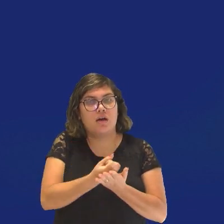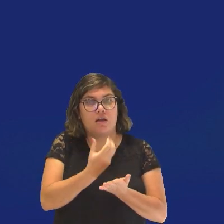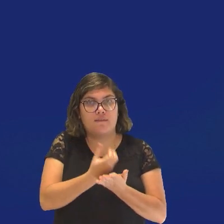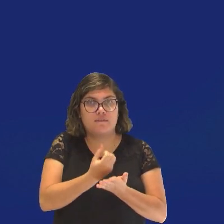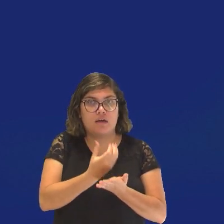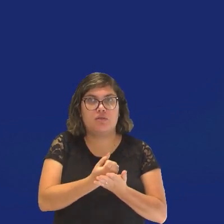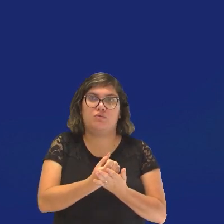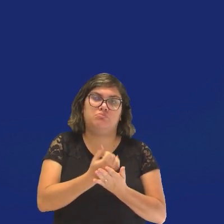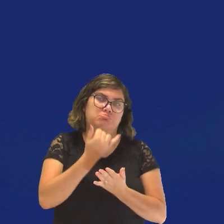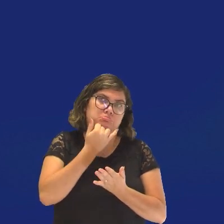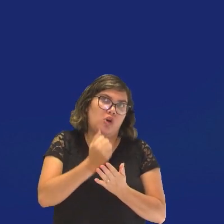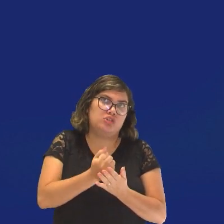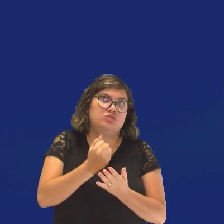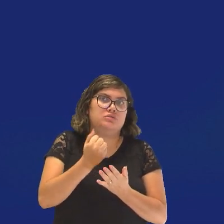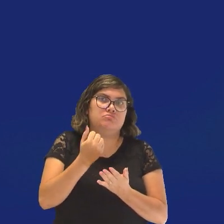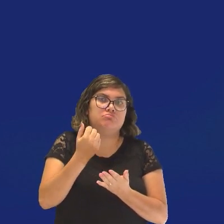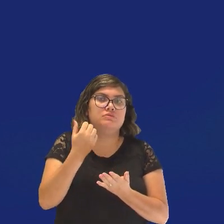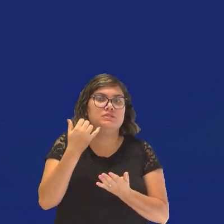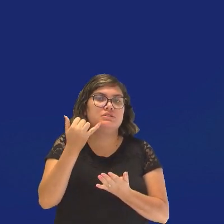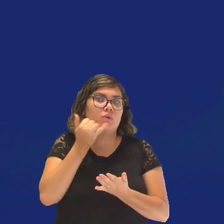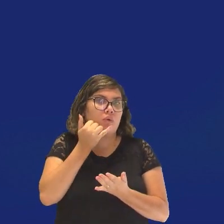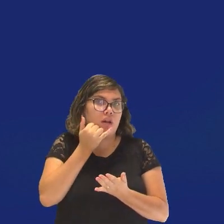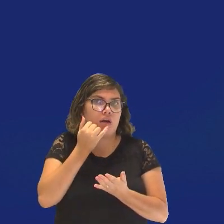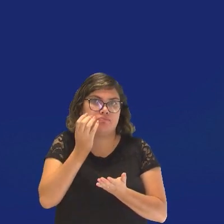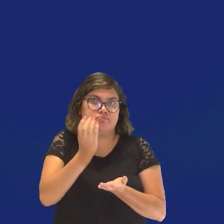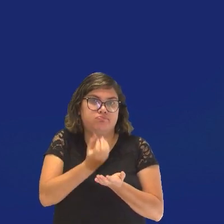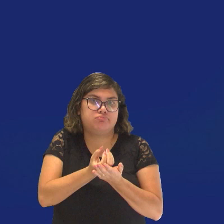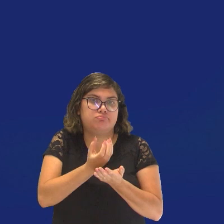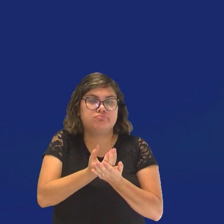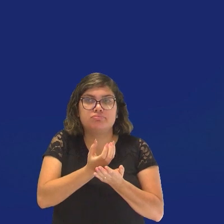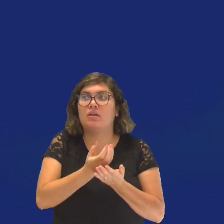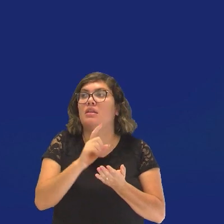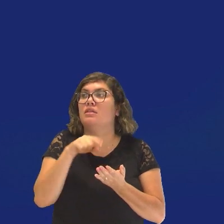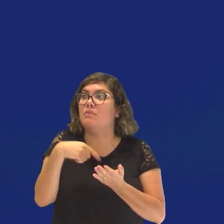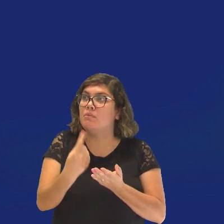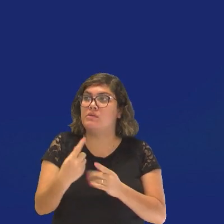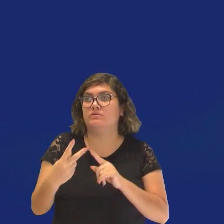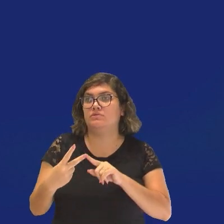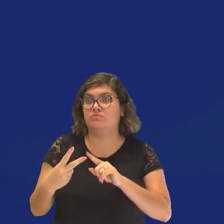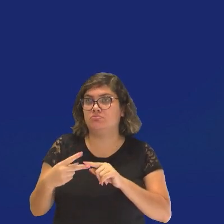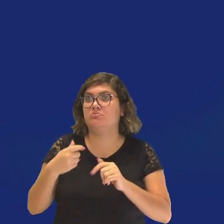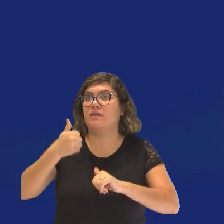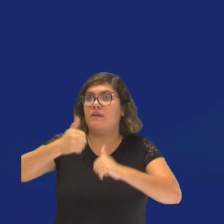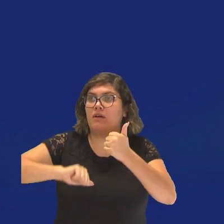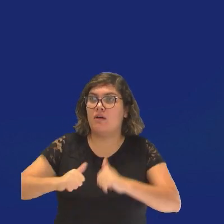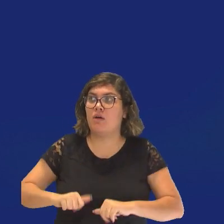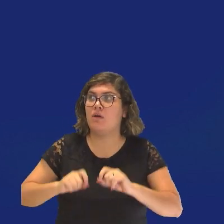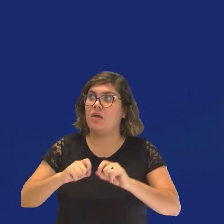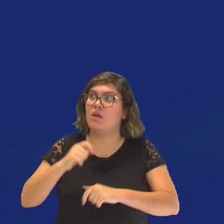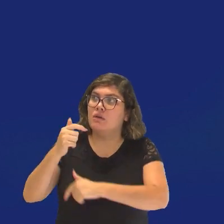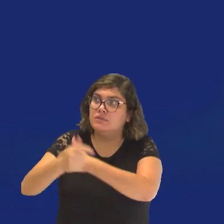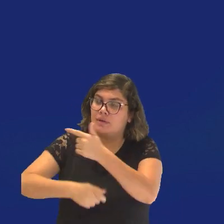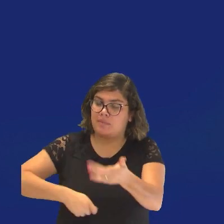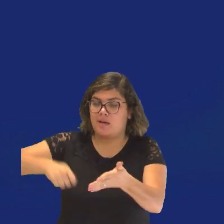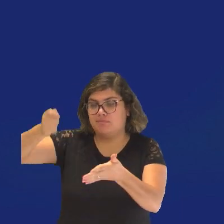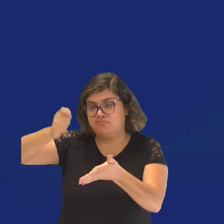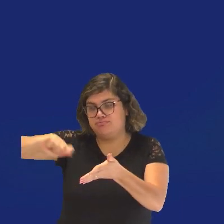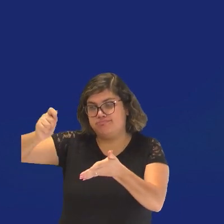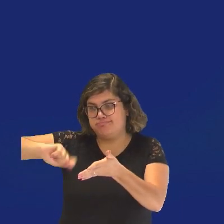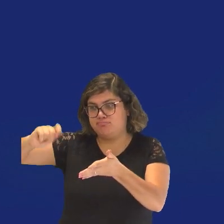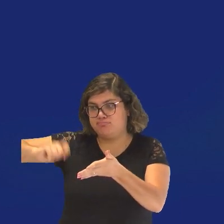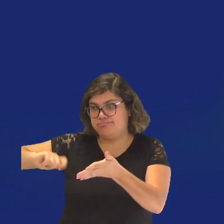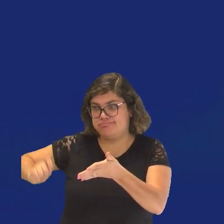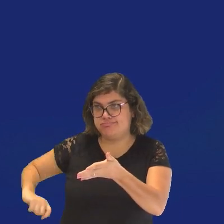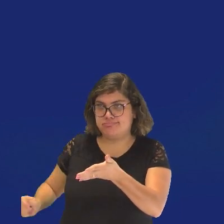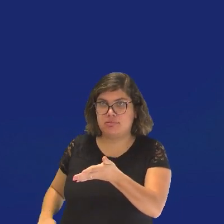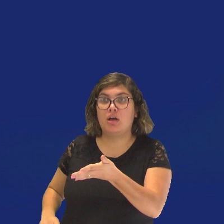num celular, e o professor depois vai para a segunda fase da avaliação, que é o trabalho braçal de corrigir. O que o